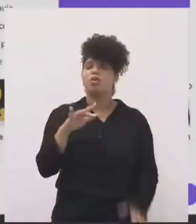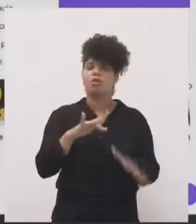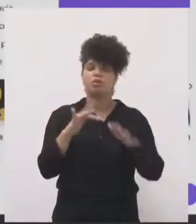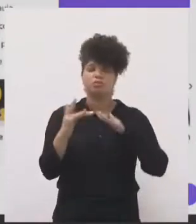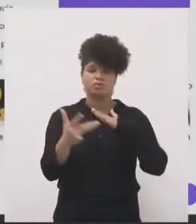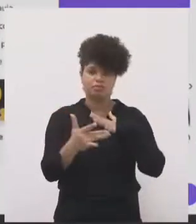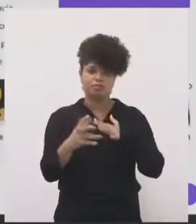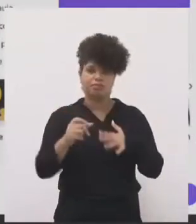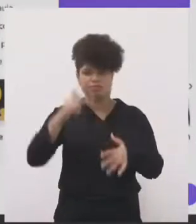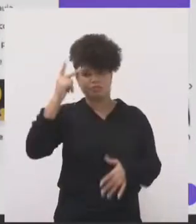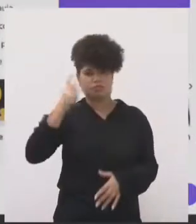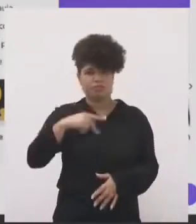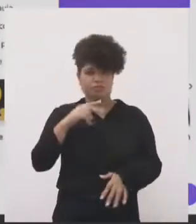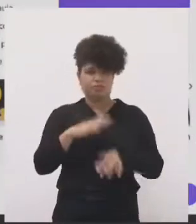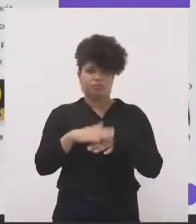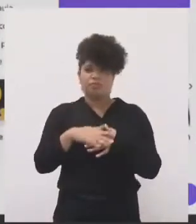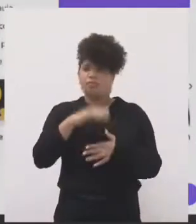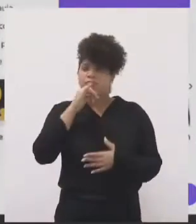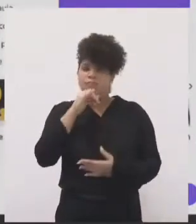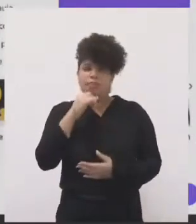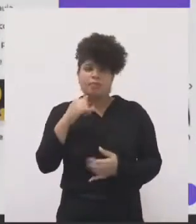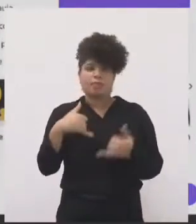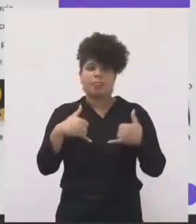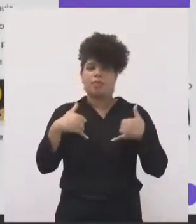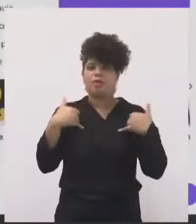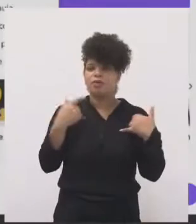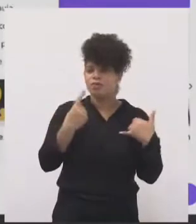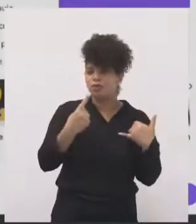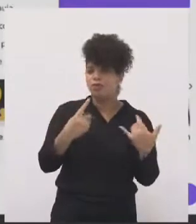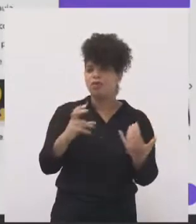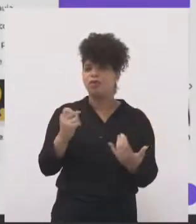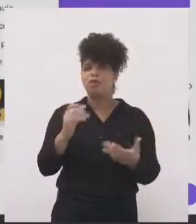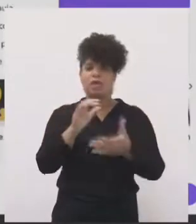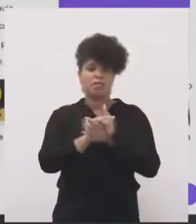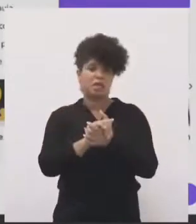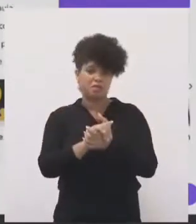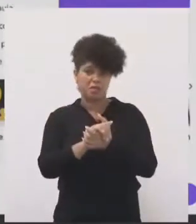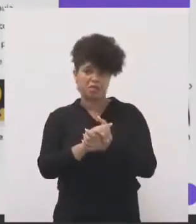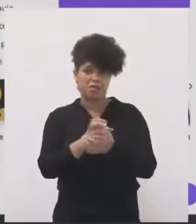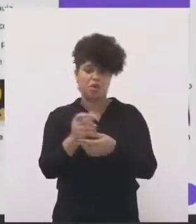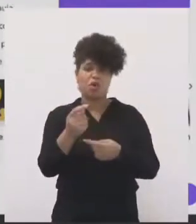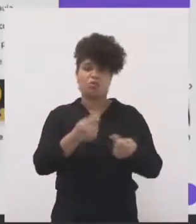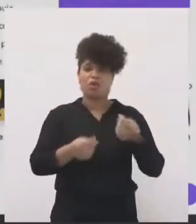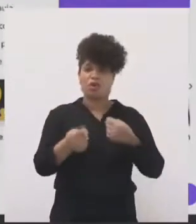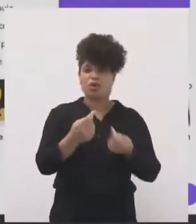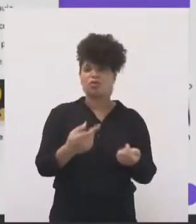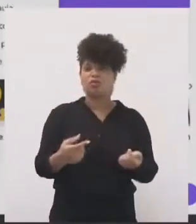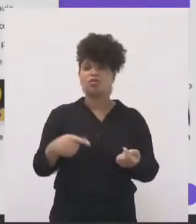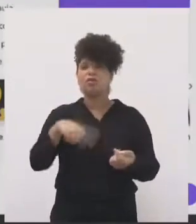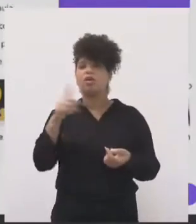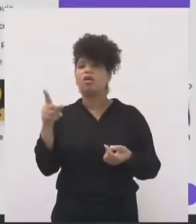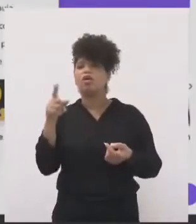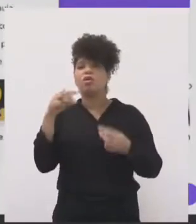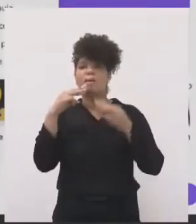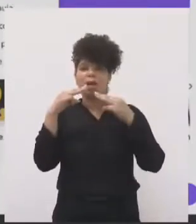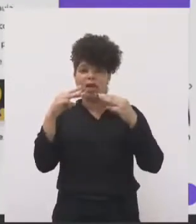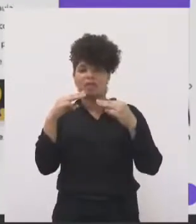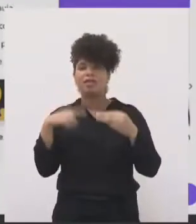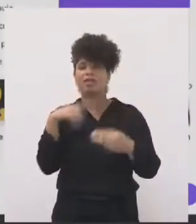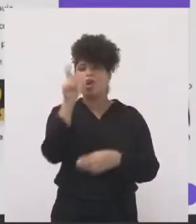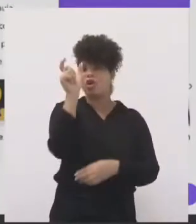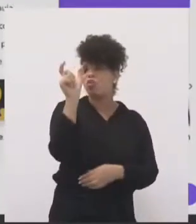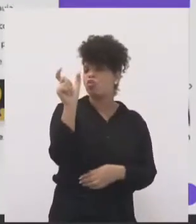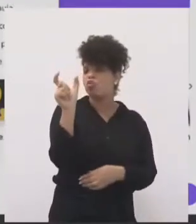ocasiões pessoais, como aniversário, casamento, negócios, marketing, e uma categoria